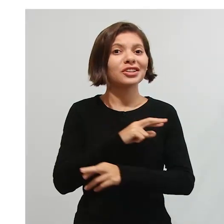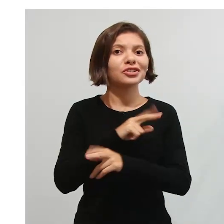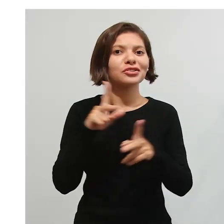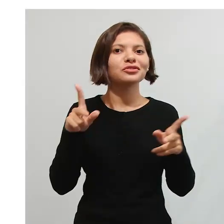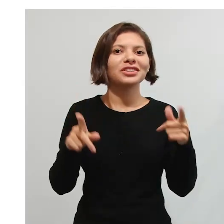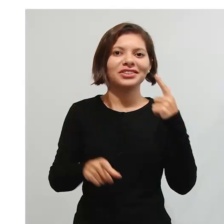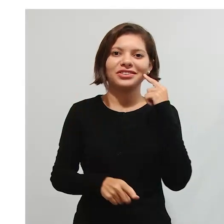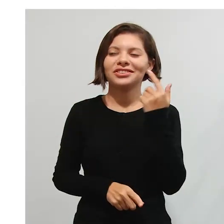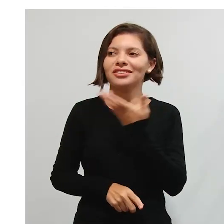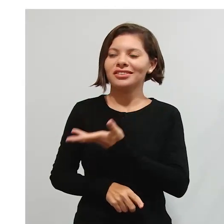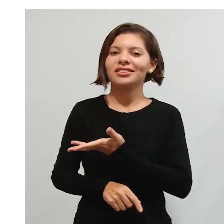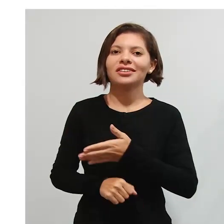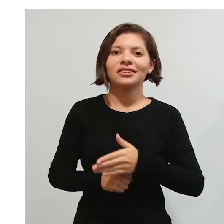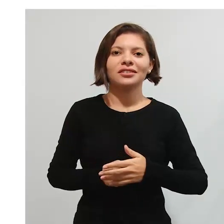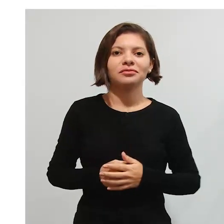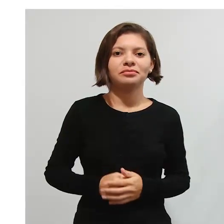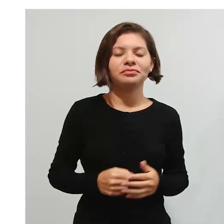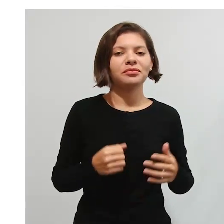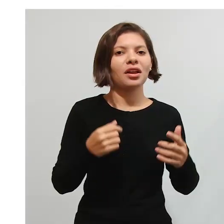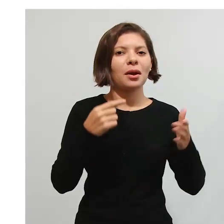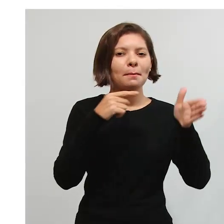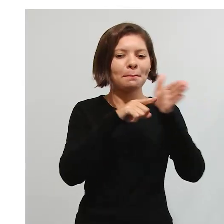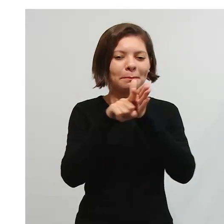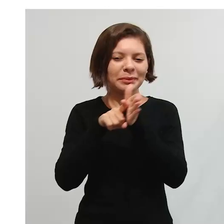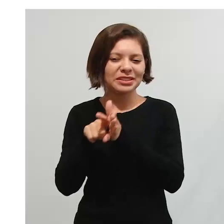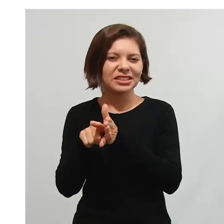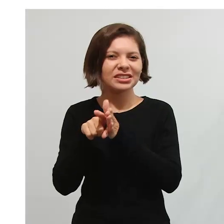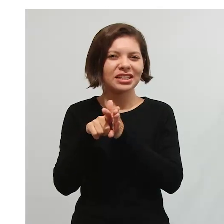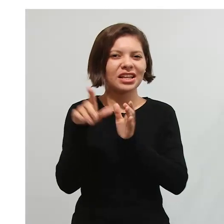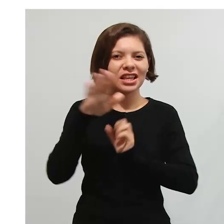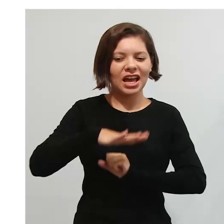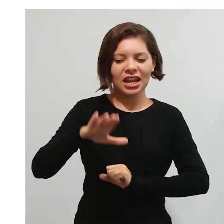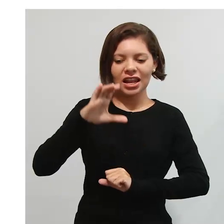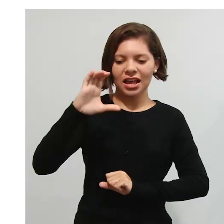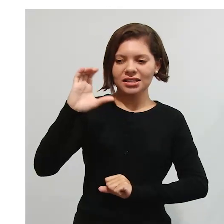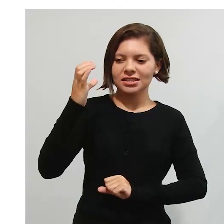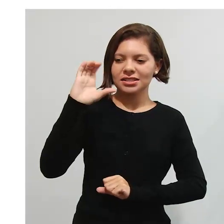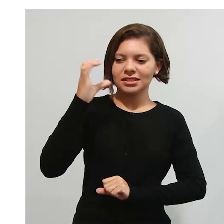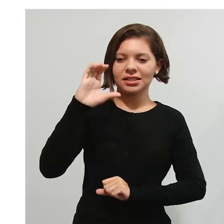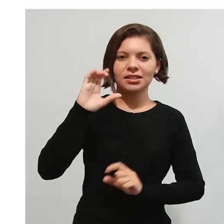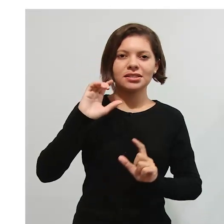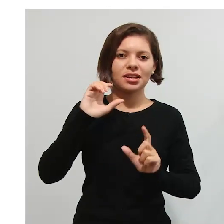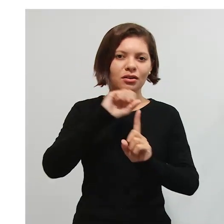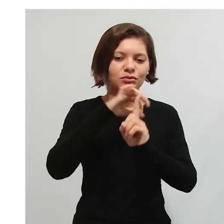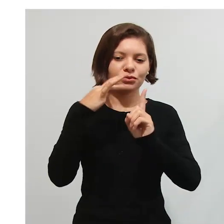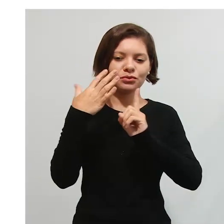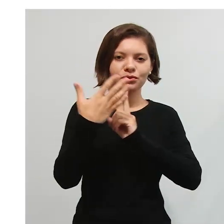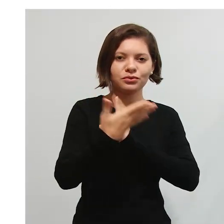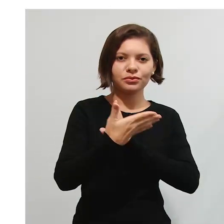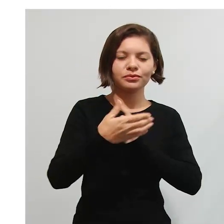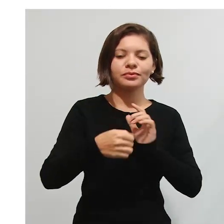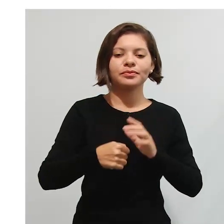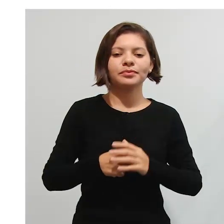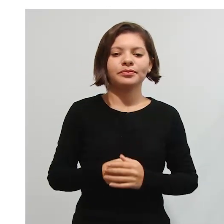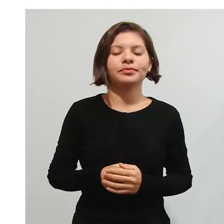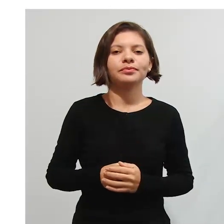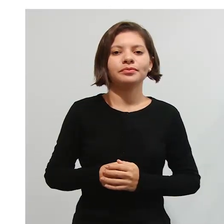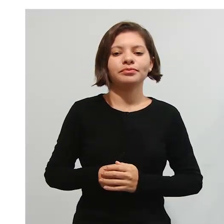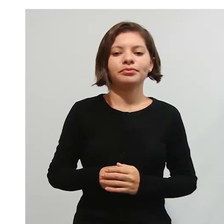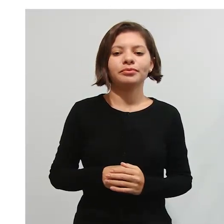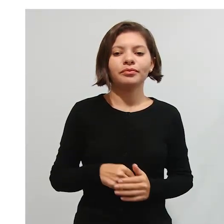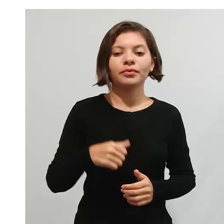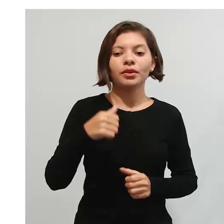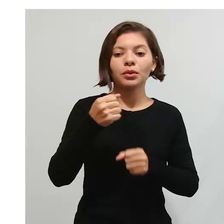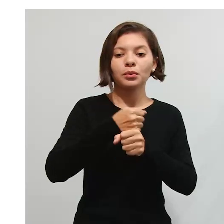muito muito diferente esse tipo de pesquisa né é uma pesquisa bem das Ciências Sociais eh então ele foi cunhado em